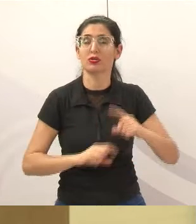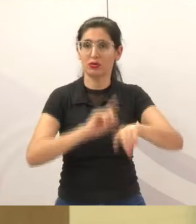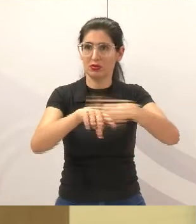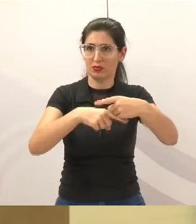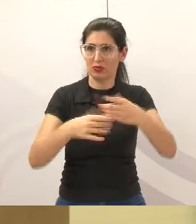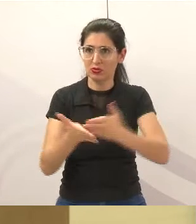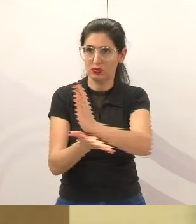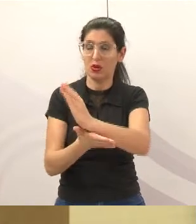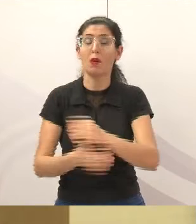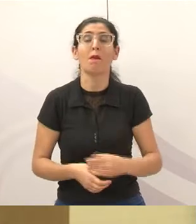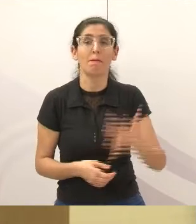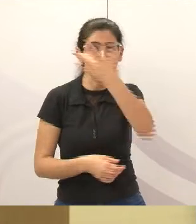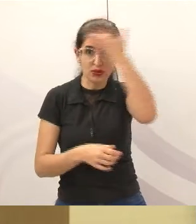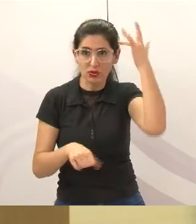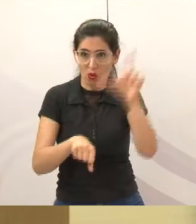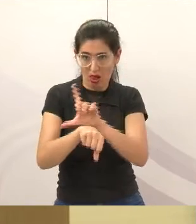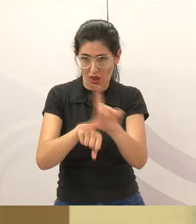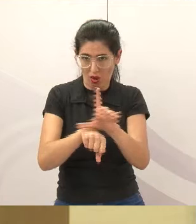comerciantes pediram